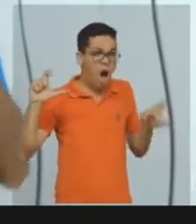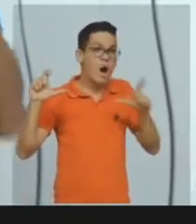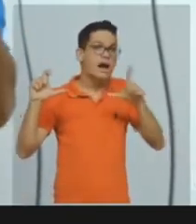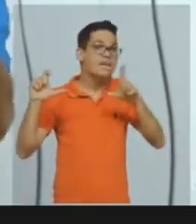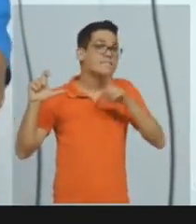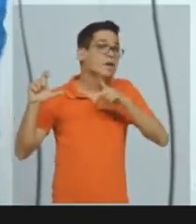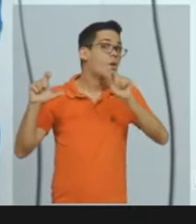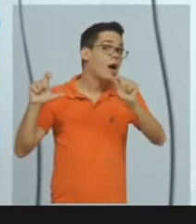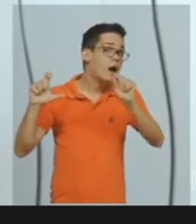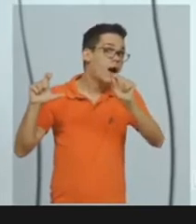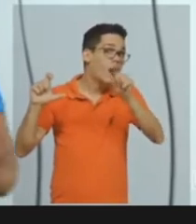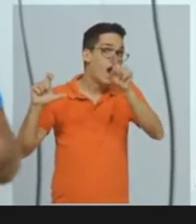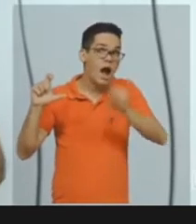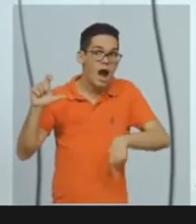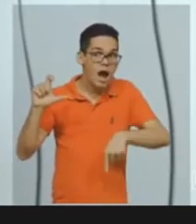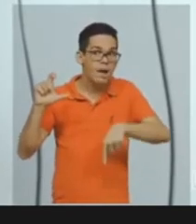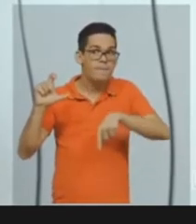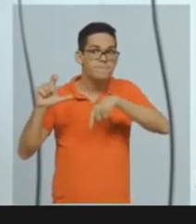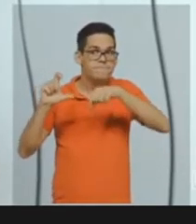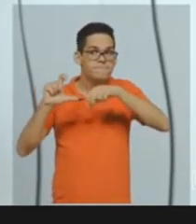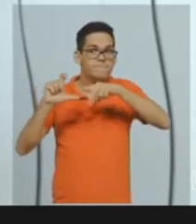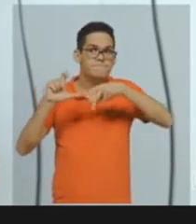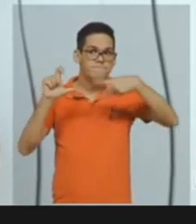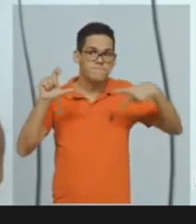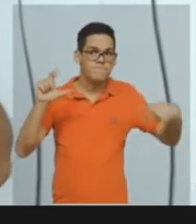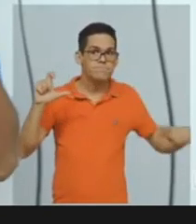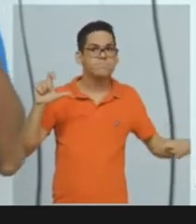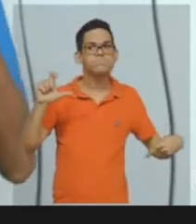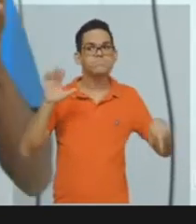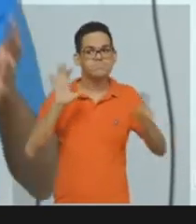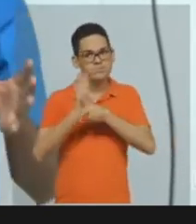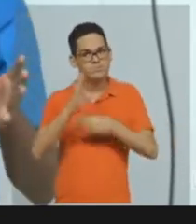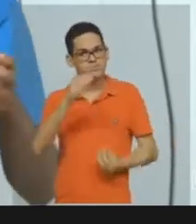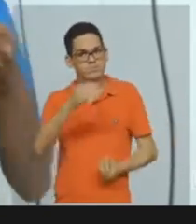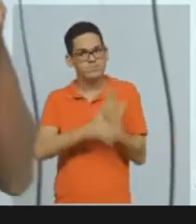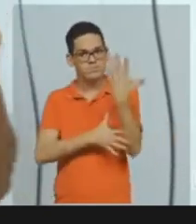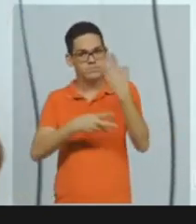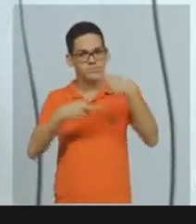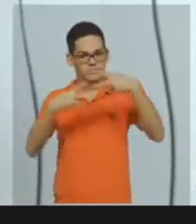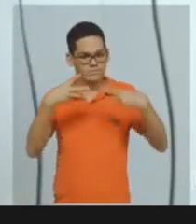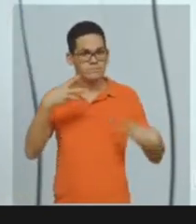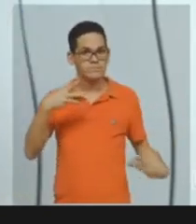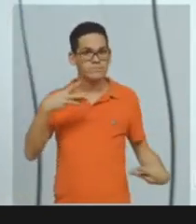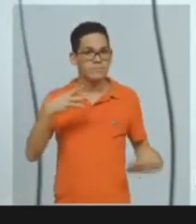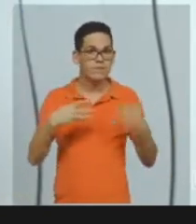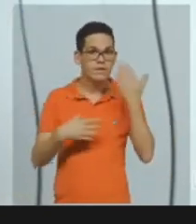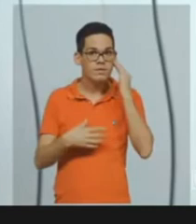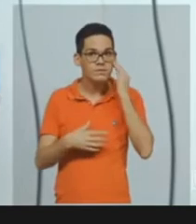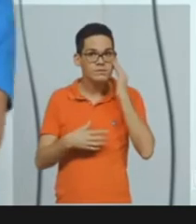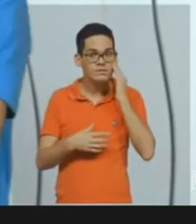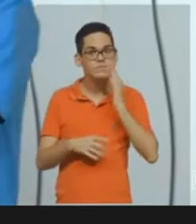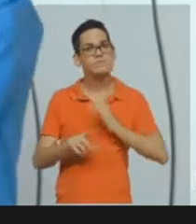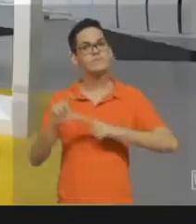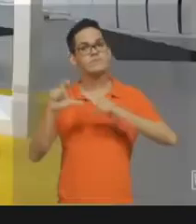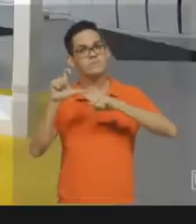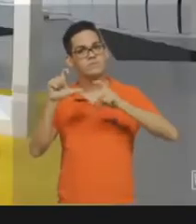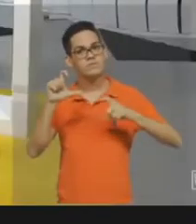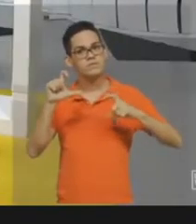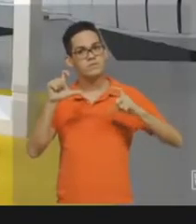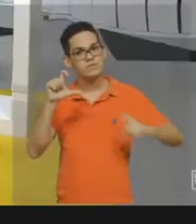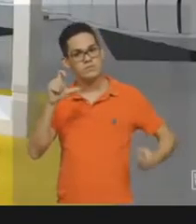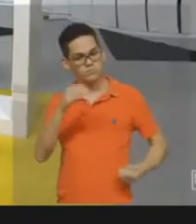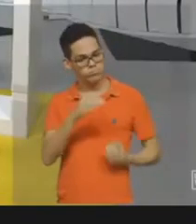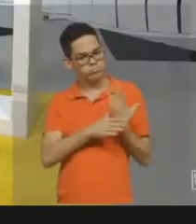um código para produzir determinada proteína. E essa região que tem um código para cada proteína, nós chamamos de gene.